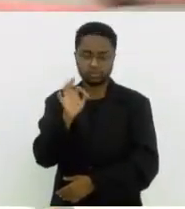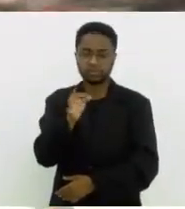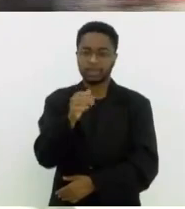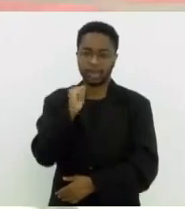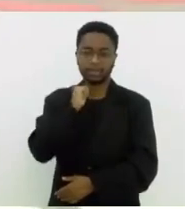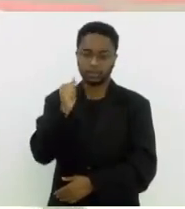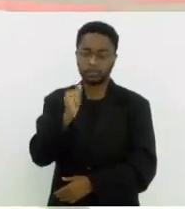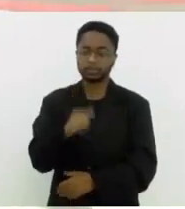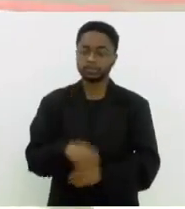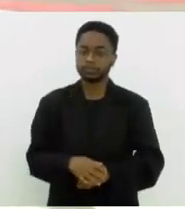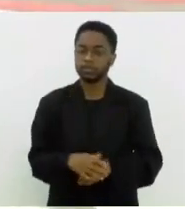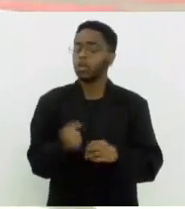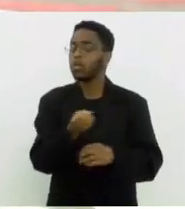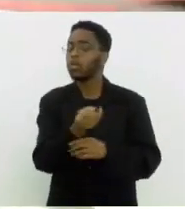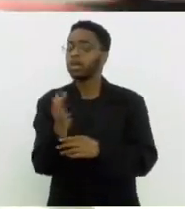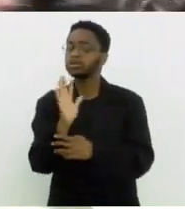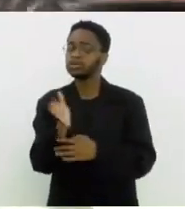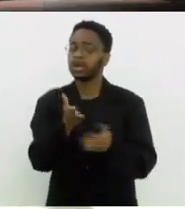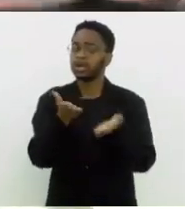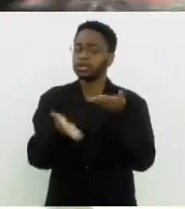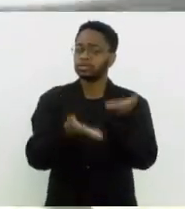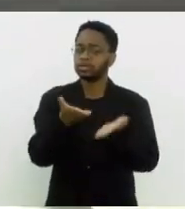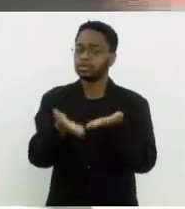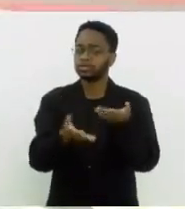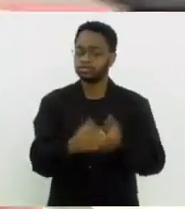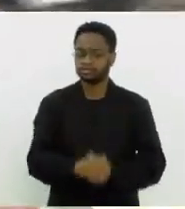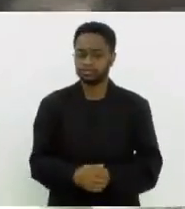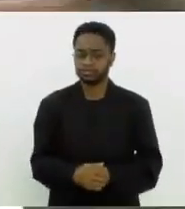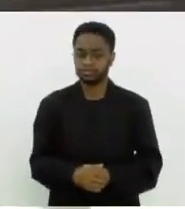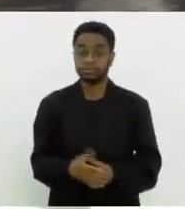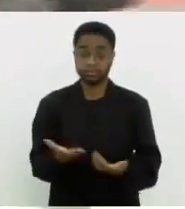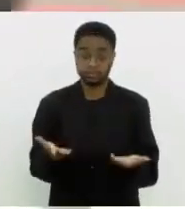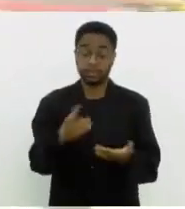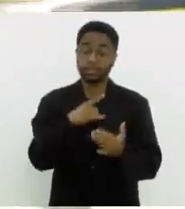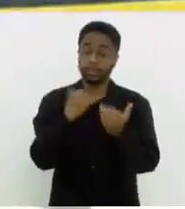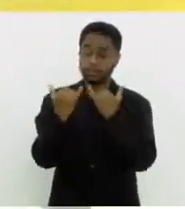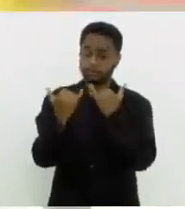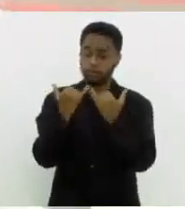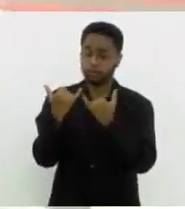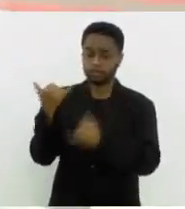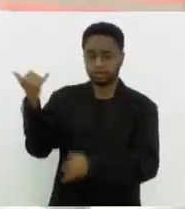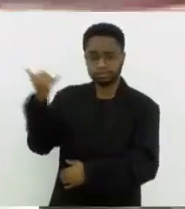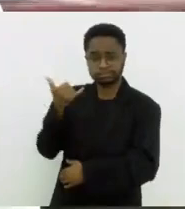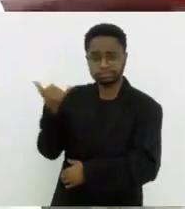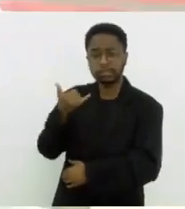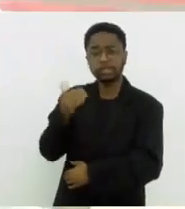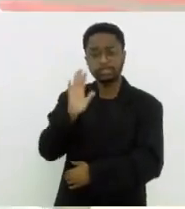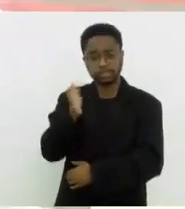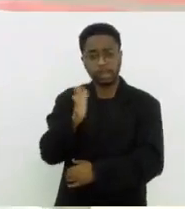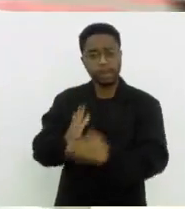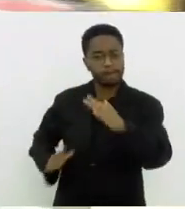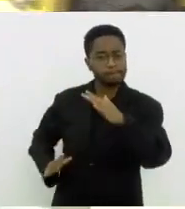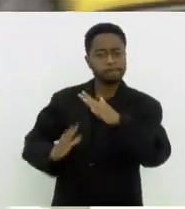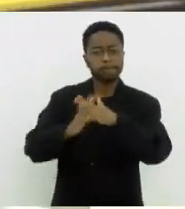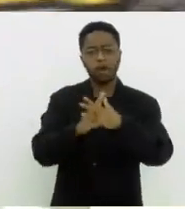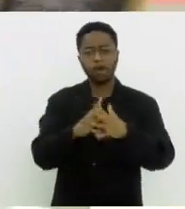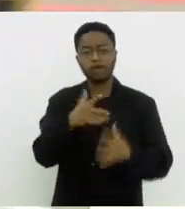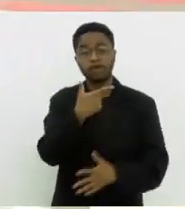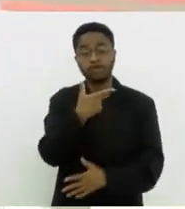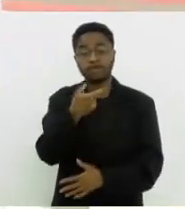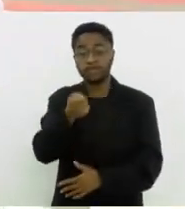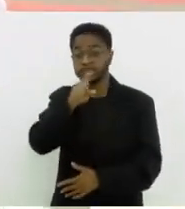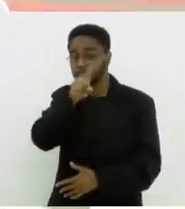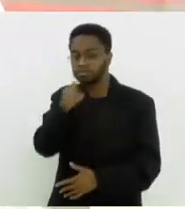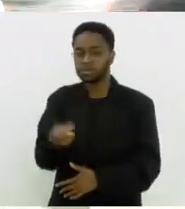Dia 3 agora. Sim. Quantos atendimentos já foram realizados? Olha, segundo uma informação que tive há pouco, nós já batemos aí a casa dos 20